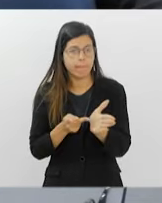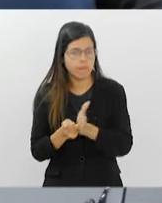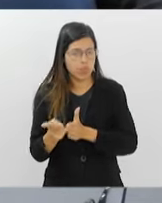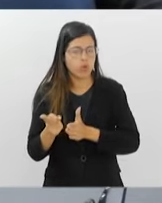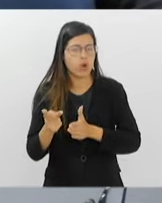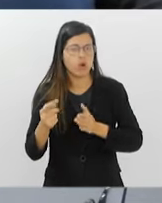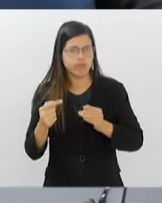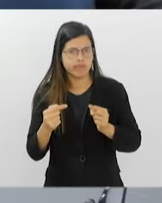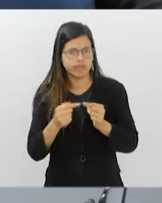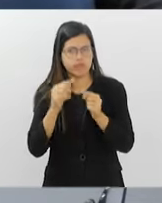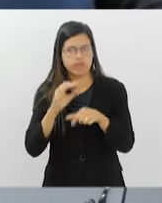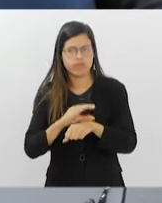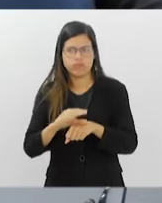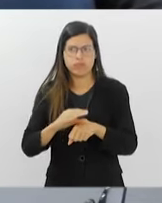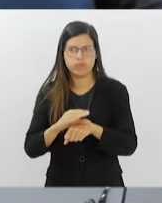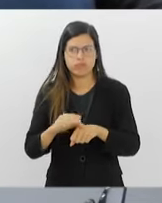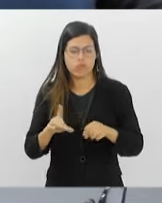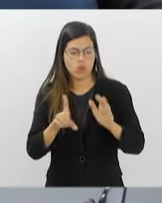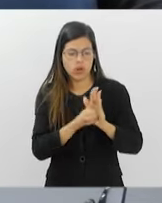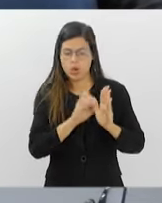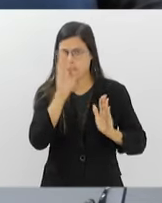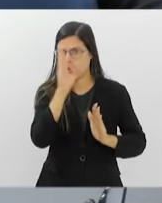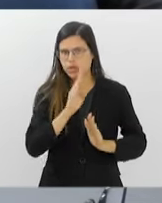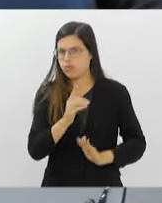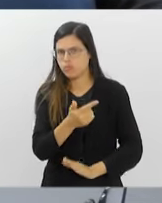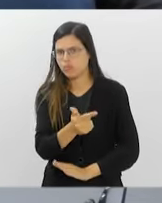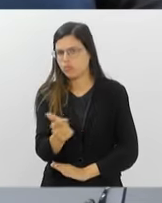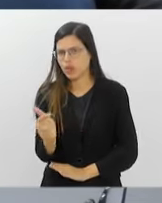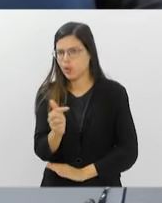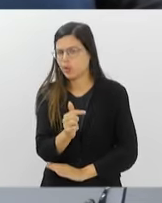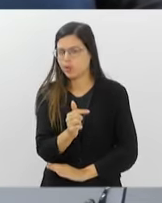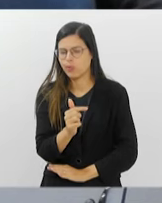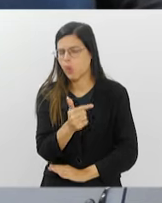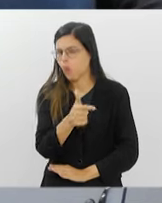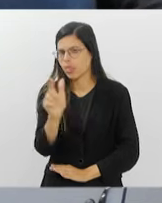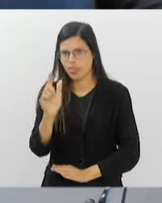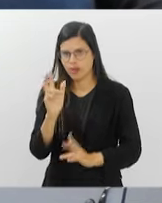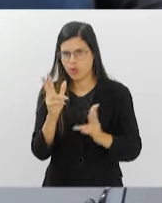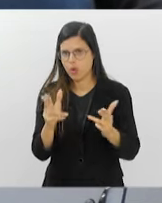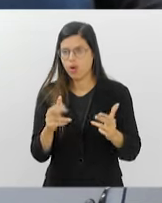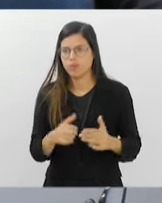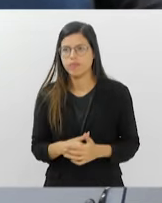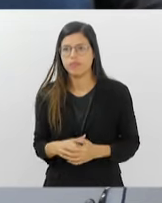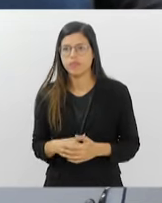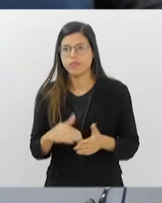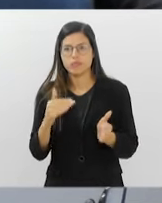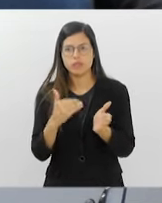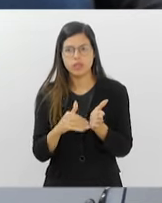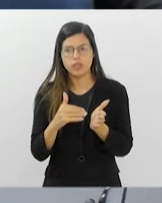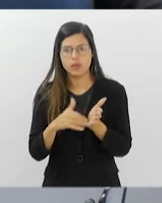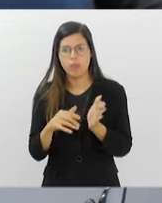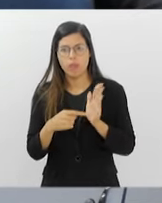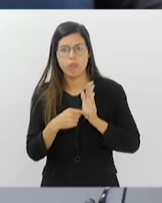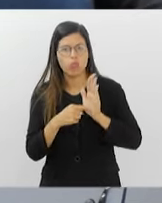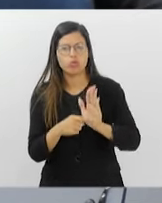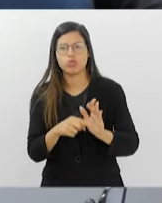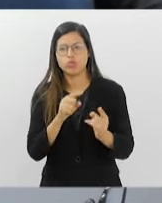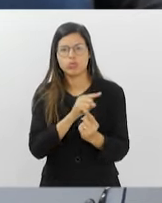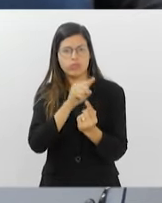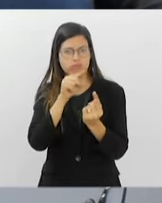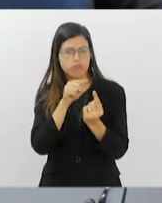Brasil não existe outra a secretaria em tão pouco tempo já mostrou para que veio a gente já